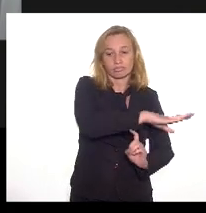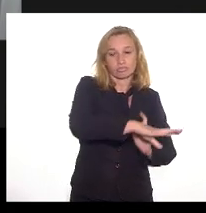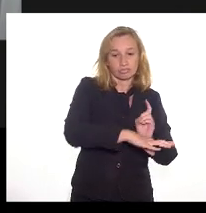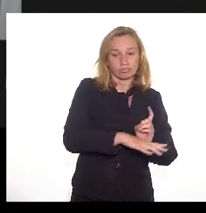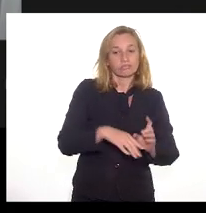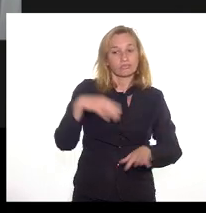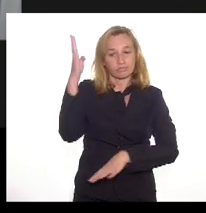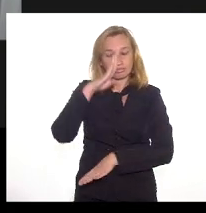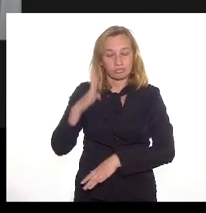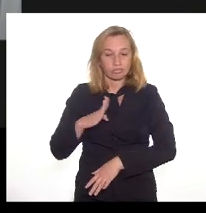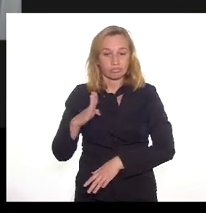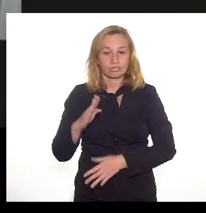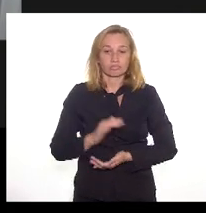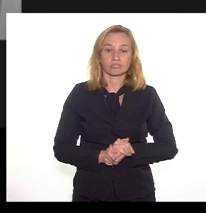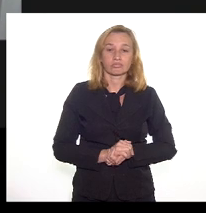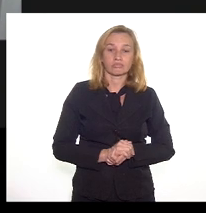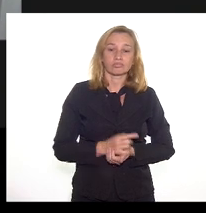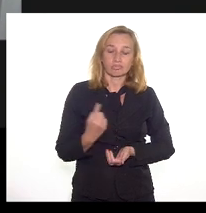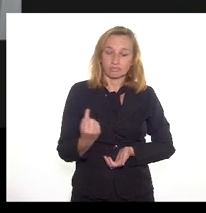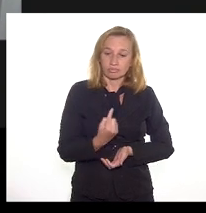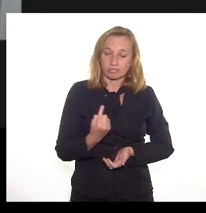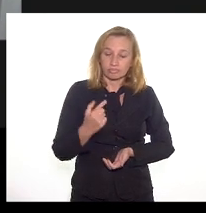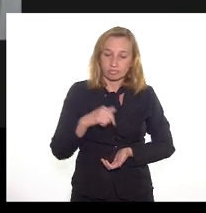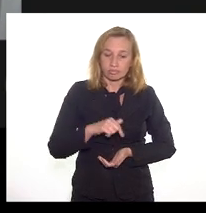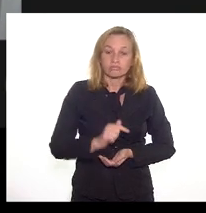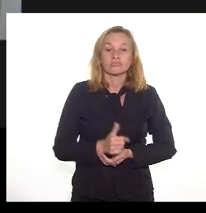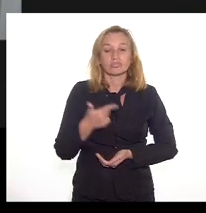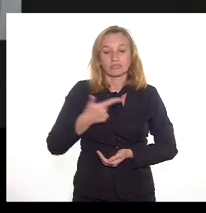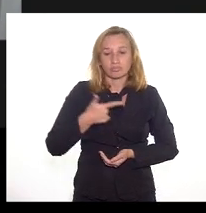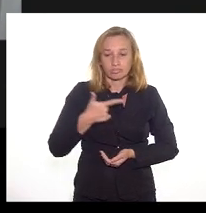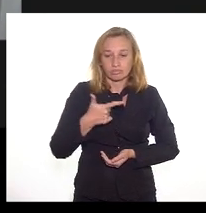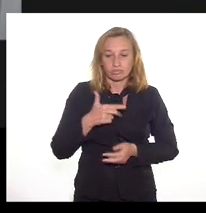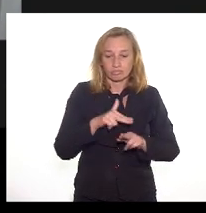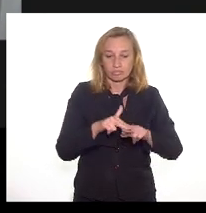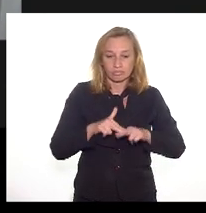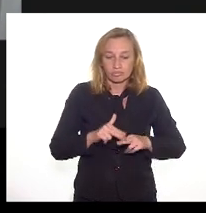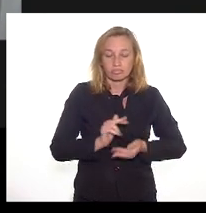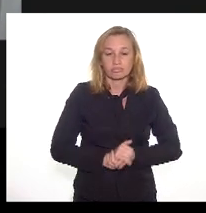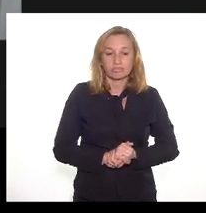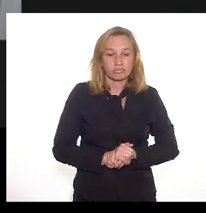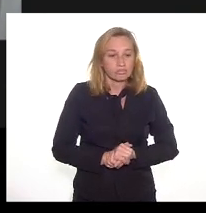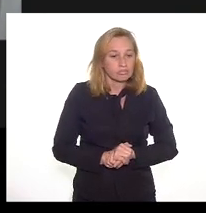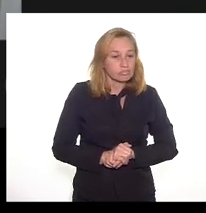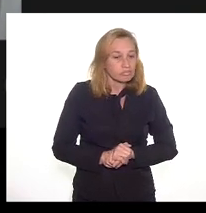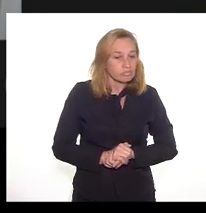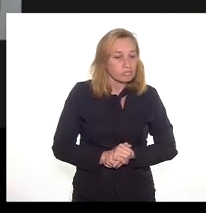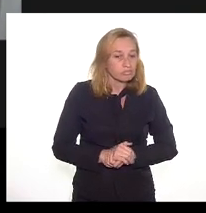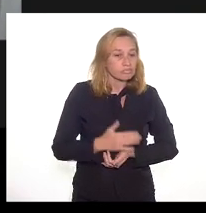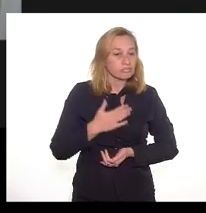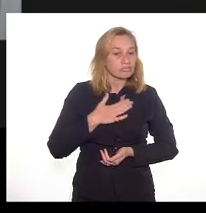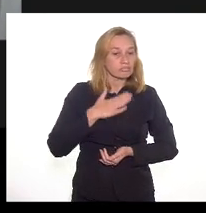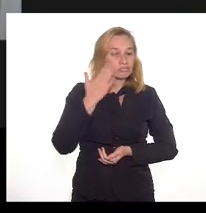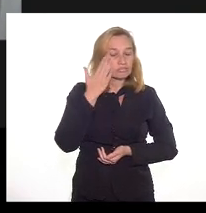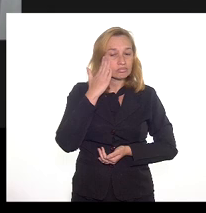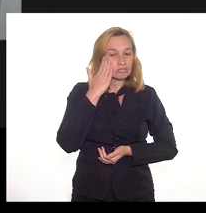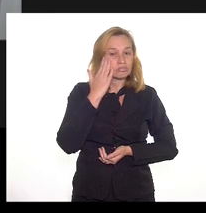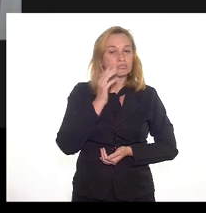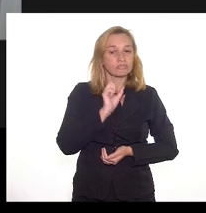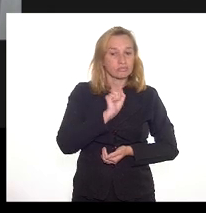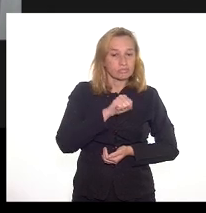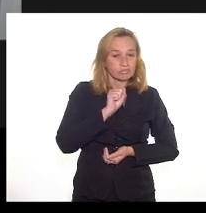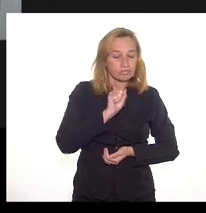né? Por nós todos aqui. E, em segunda razão, pelo entendimento que há, sim,